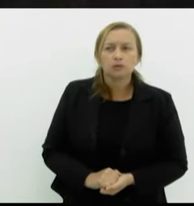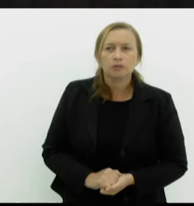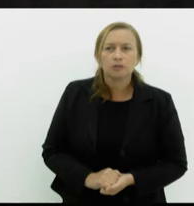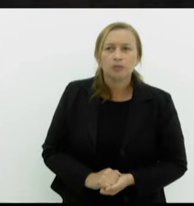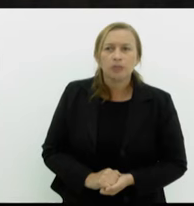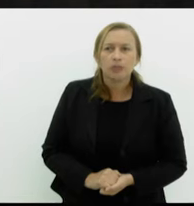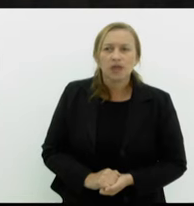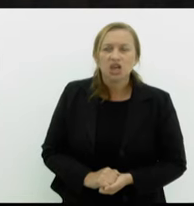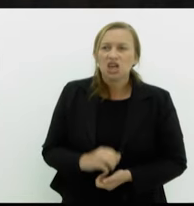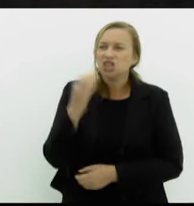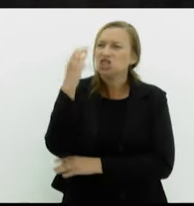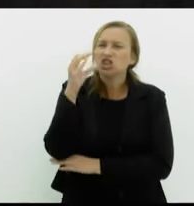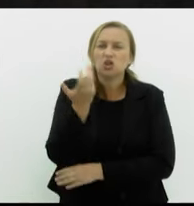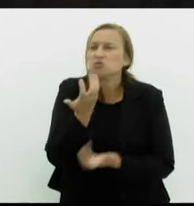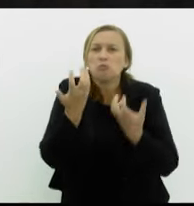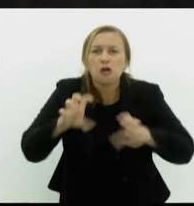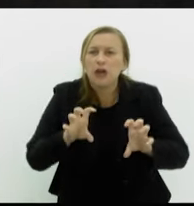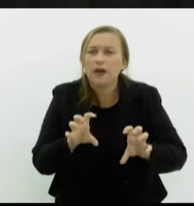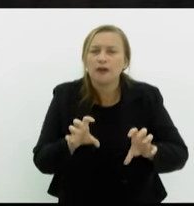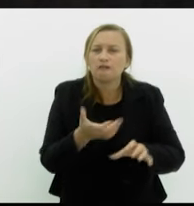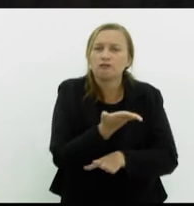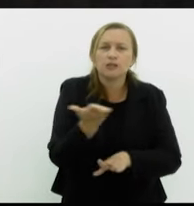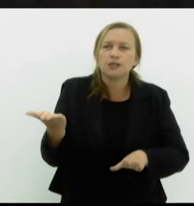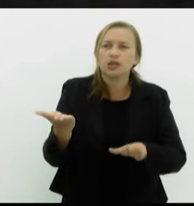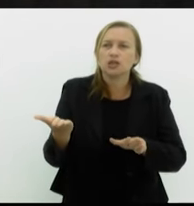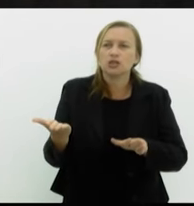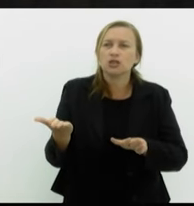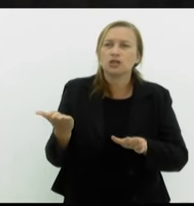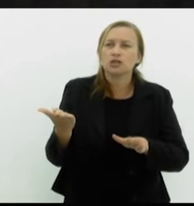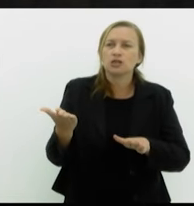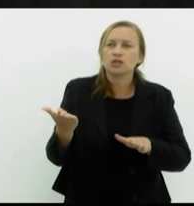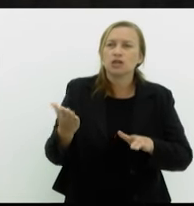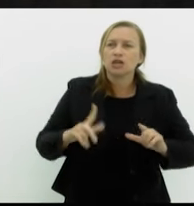Niterói não quer mais vocês no comando da prefeitura.